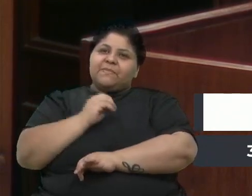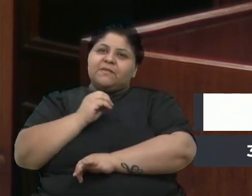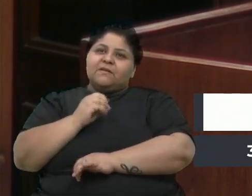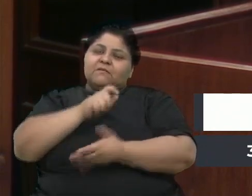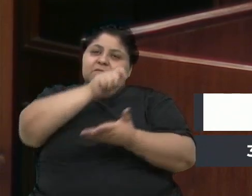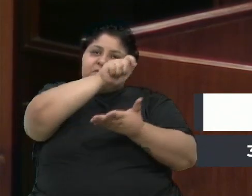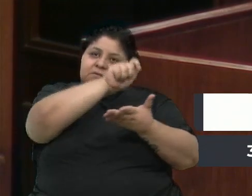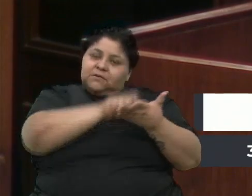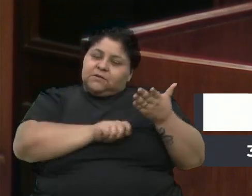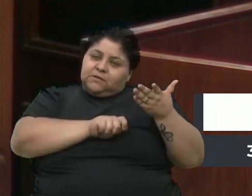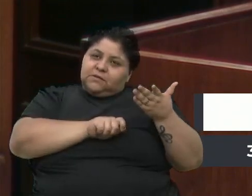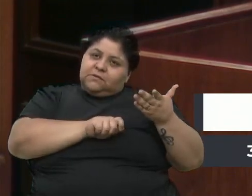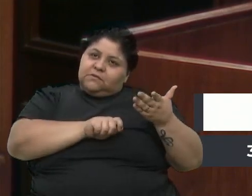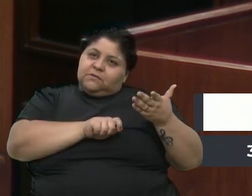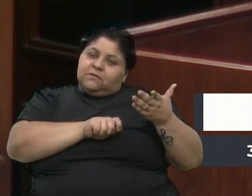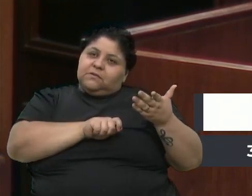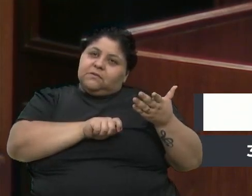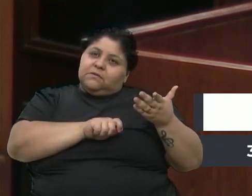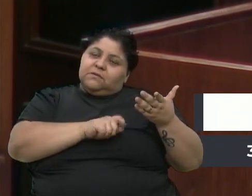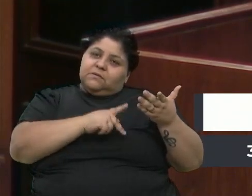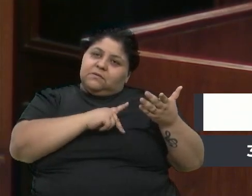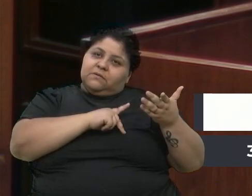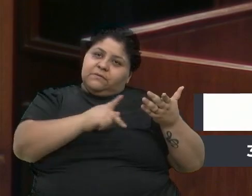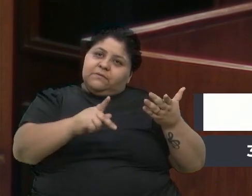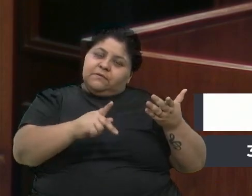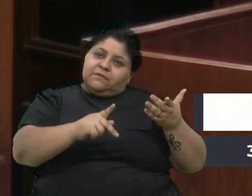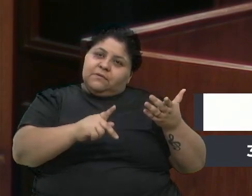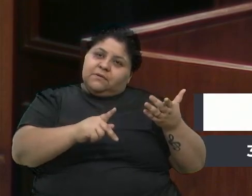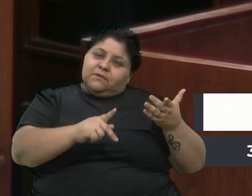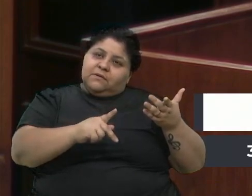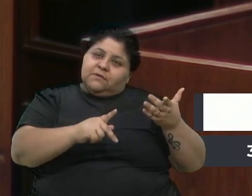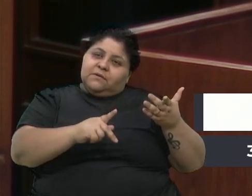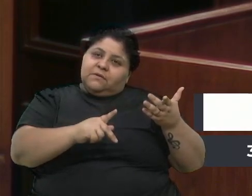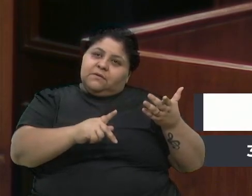assinado pelo nosso presidente da República,